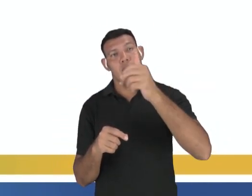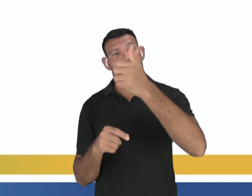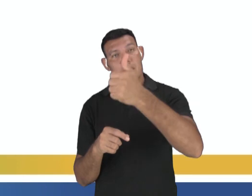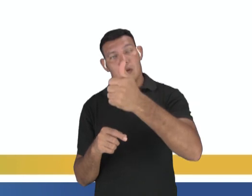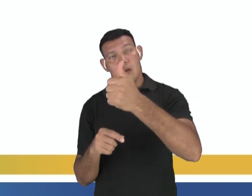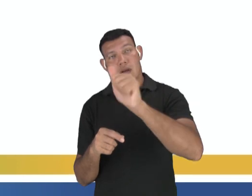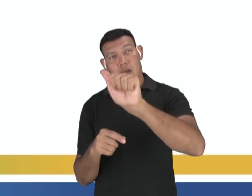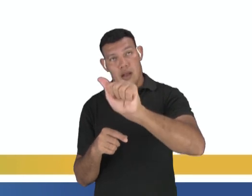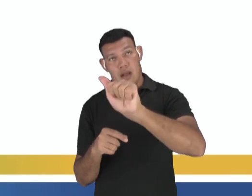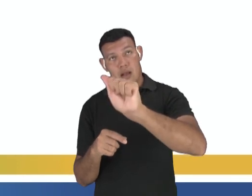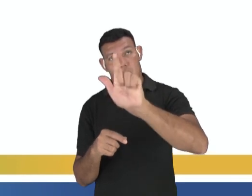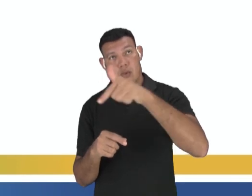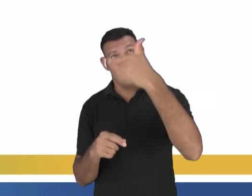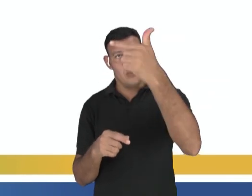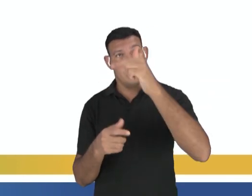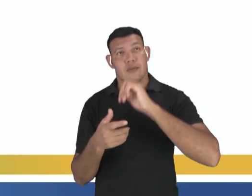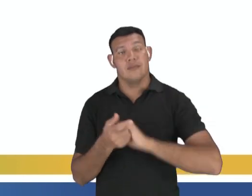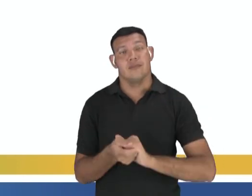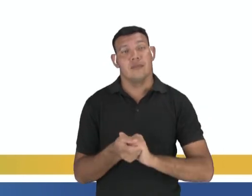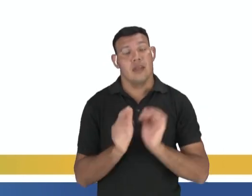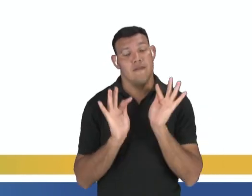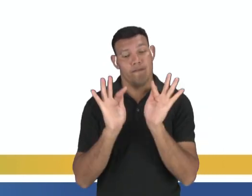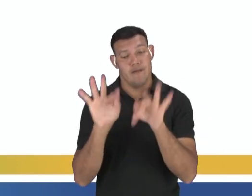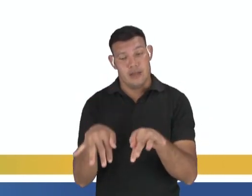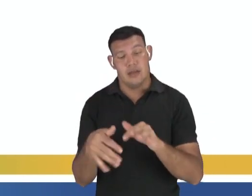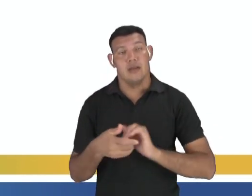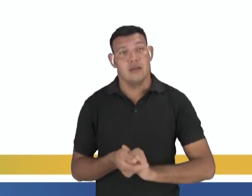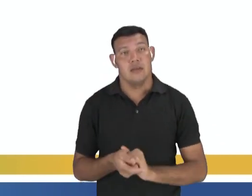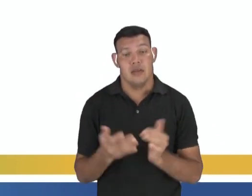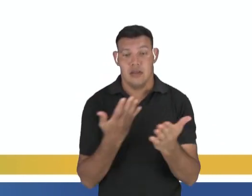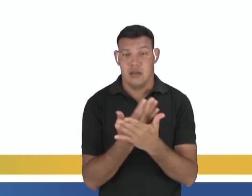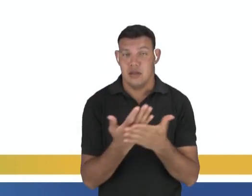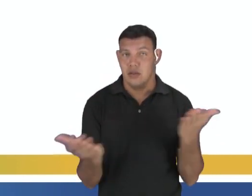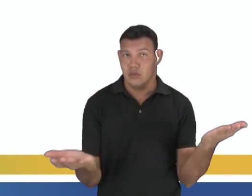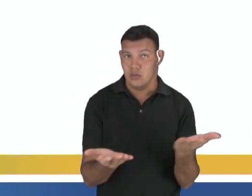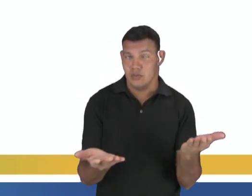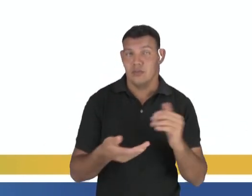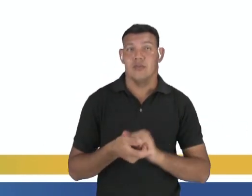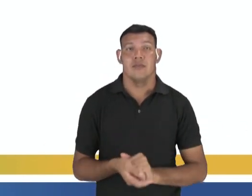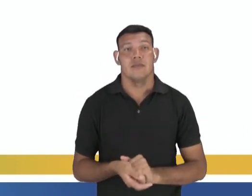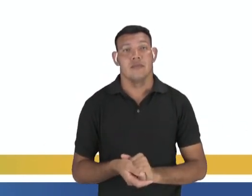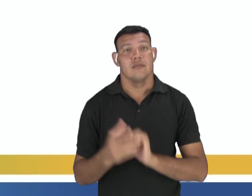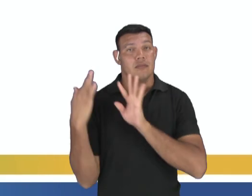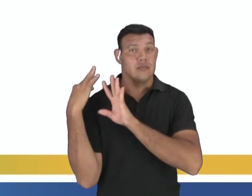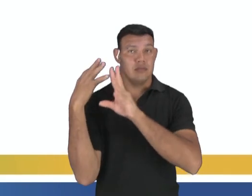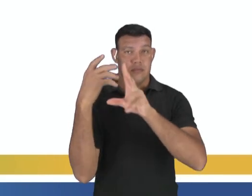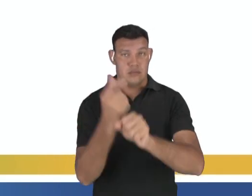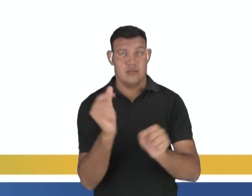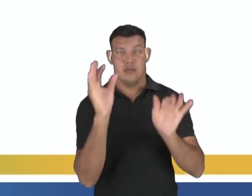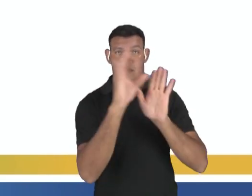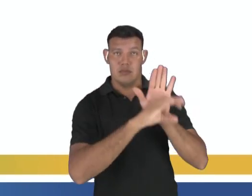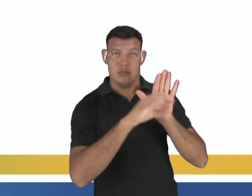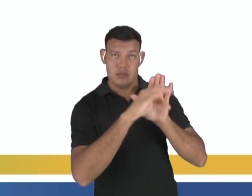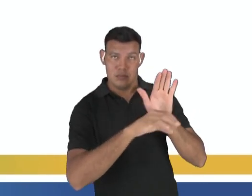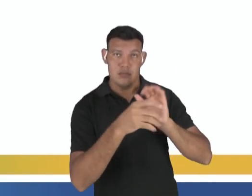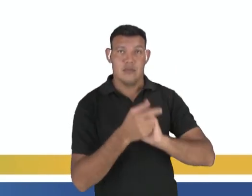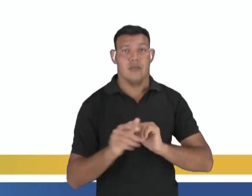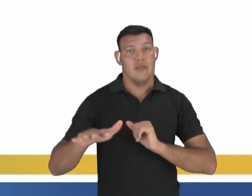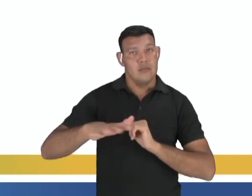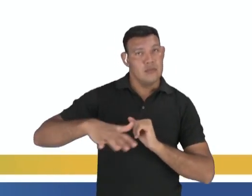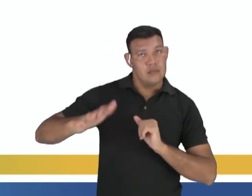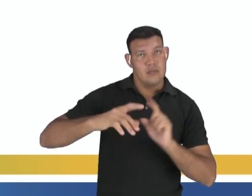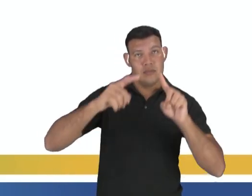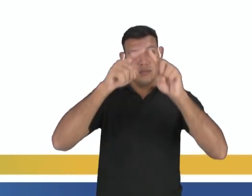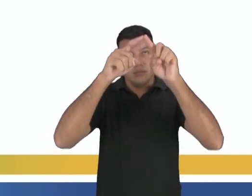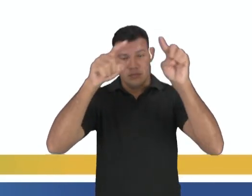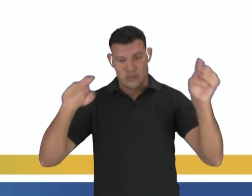quadrado da medida do próprio lado. Certinho? Então, finalizando nossa aula de hoje, na aula de hoje nós